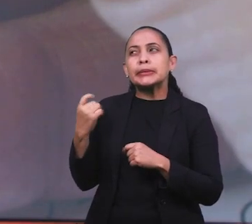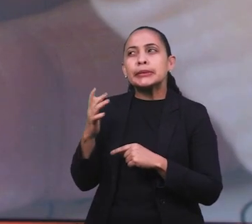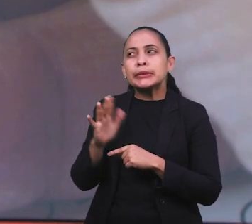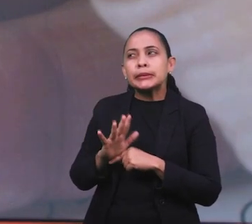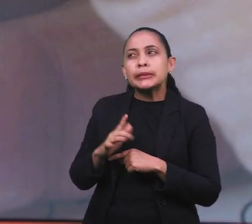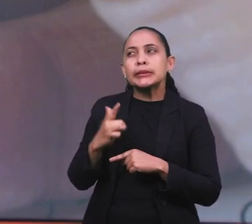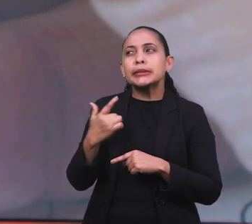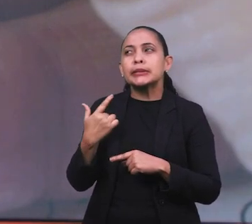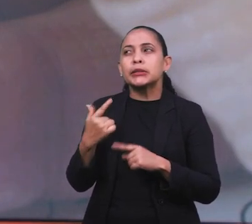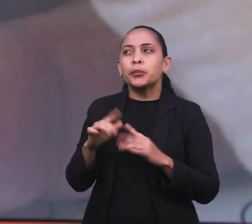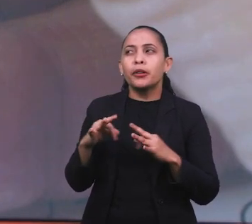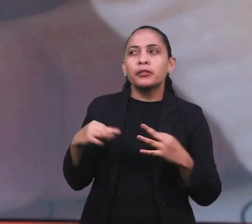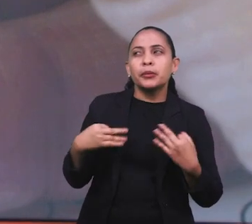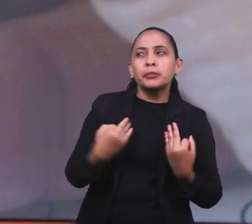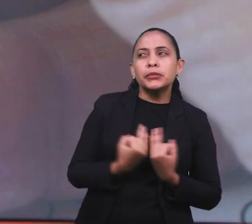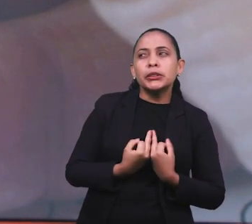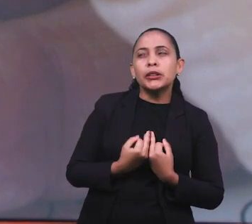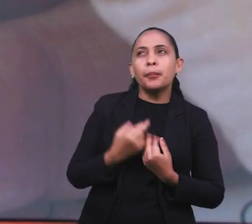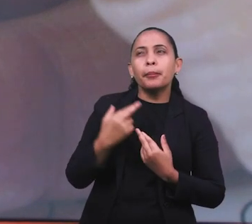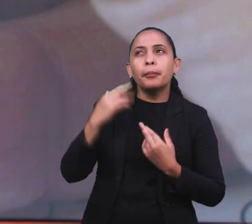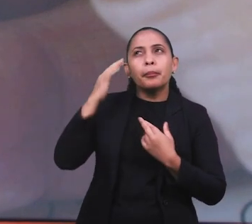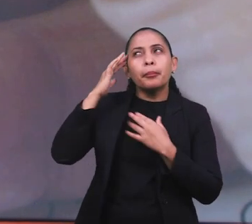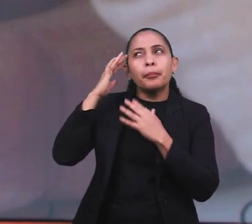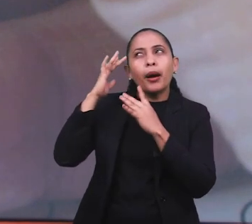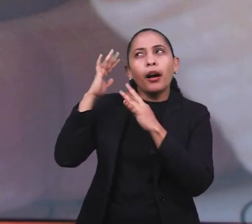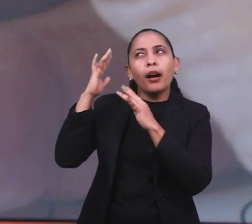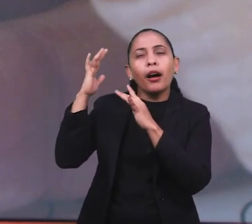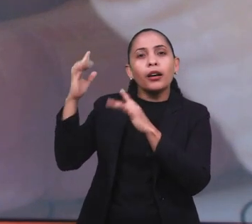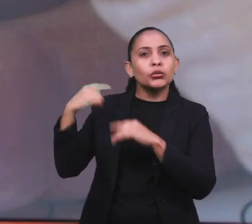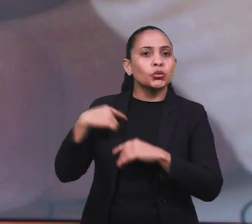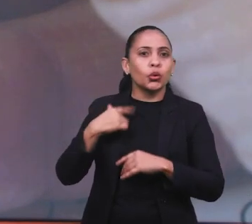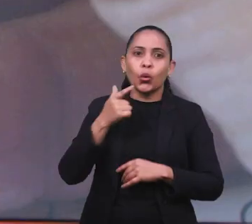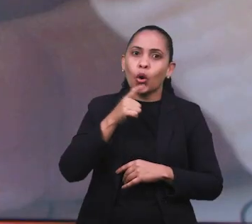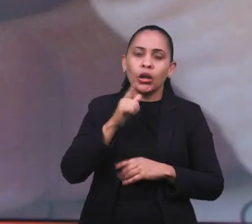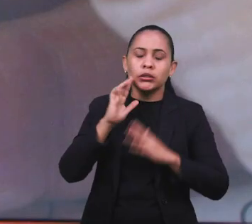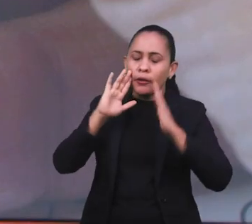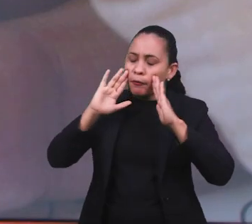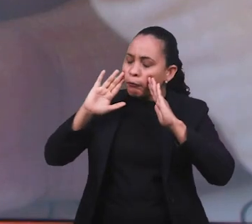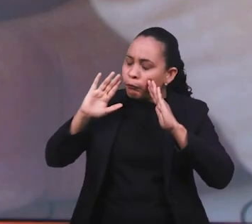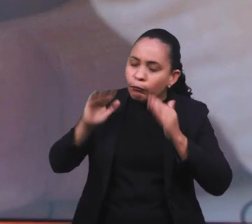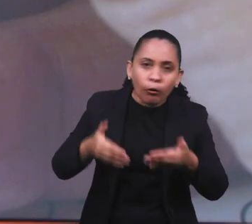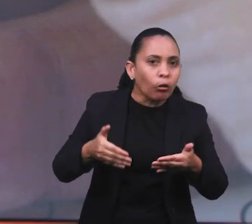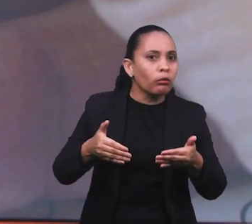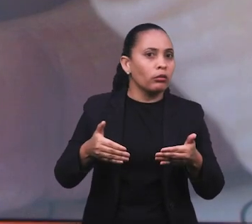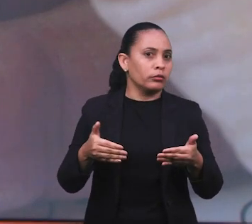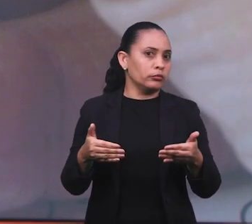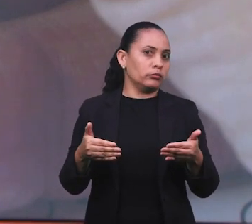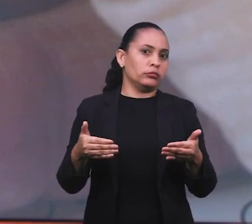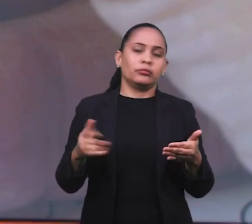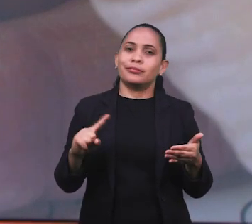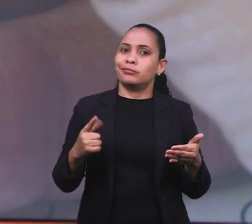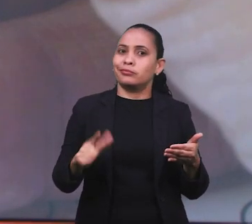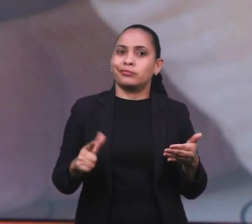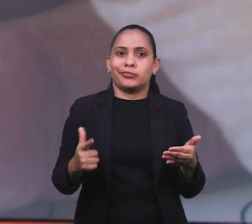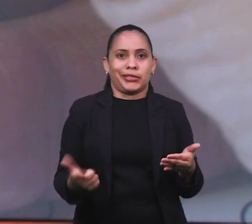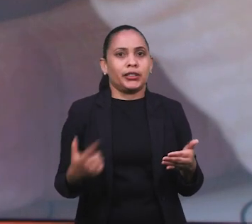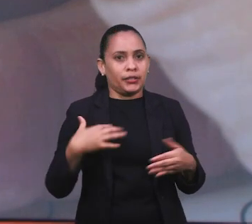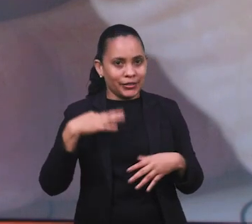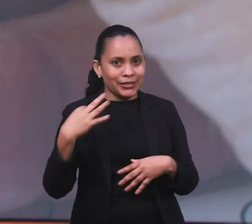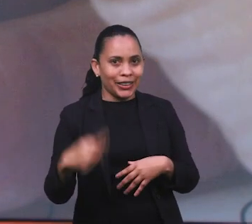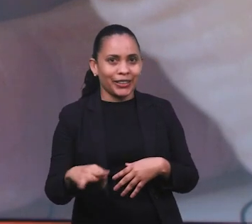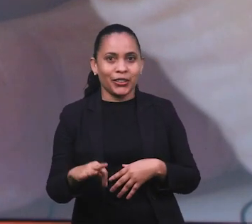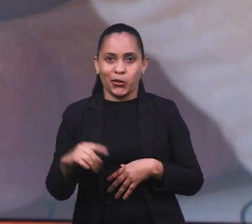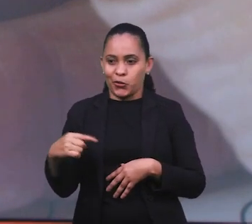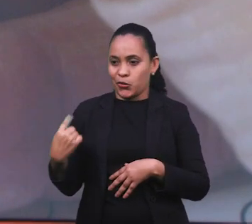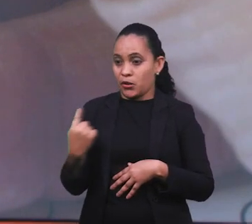resolver, numa questão familiar, tá certo? Não consegue se manter numa leitura focada, tá